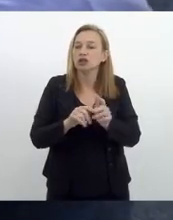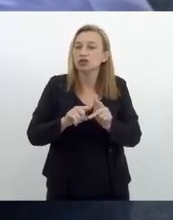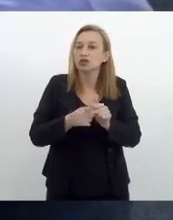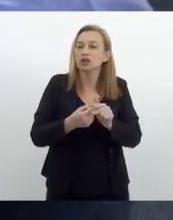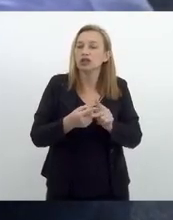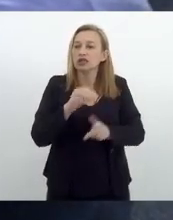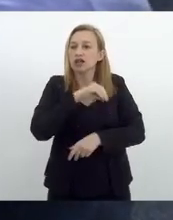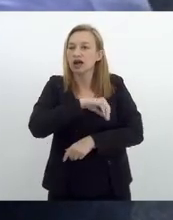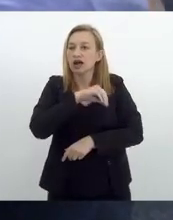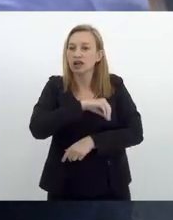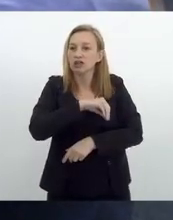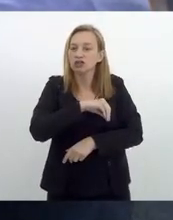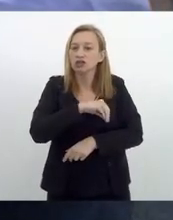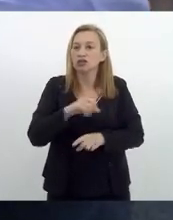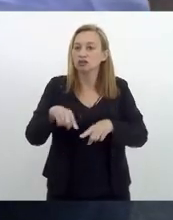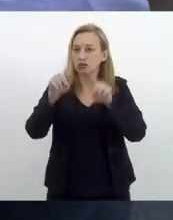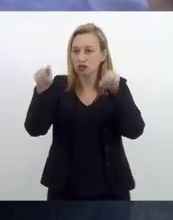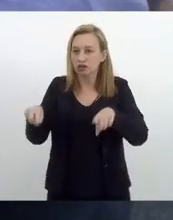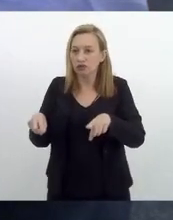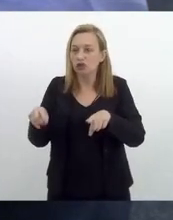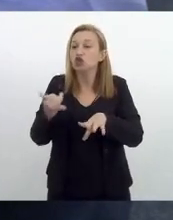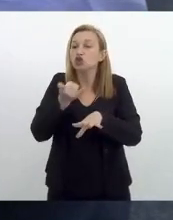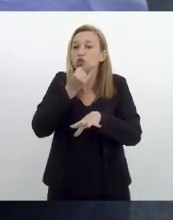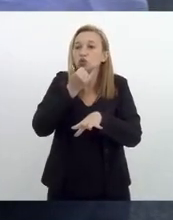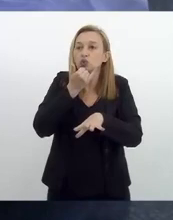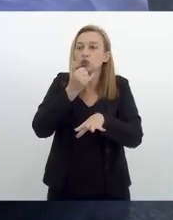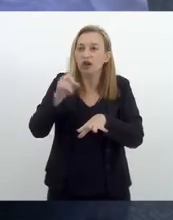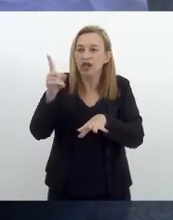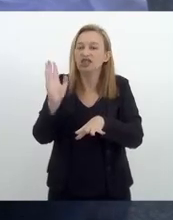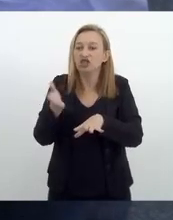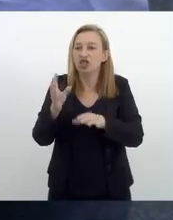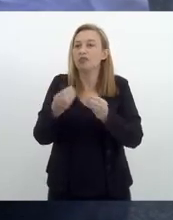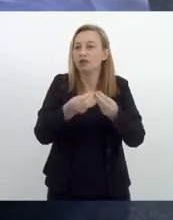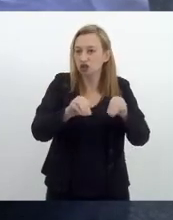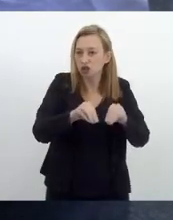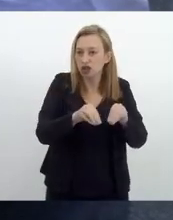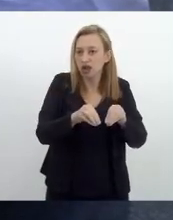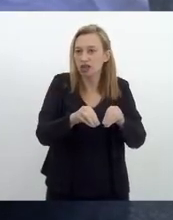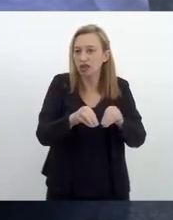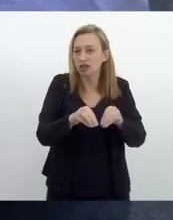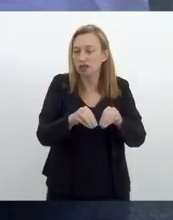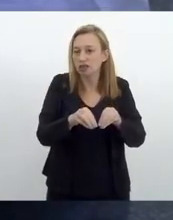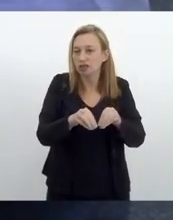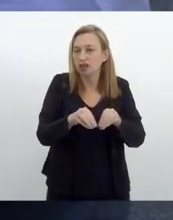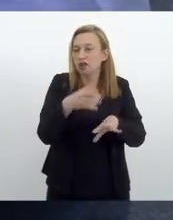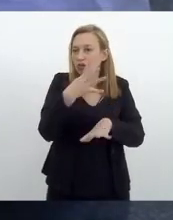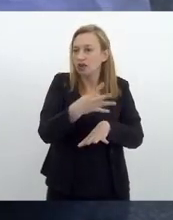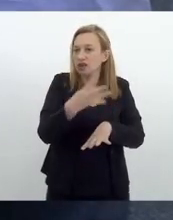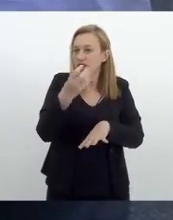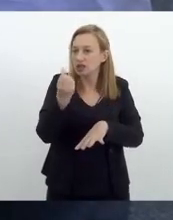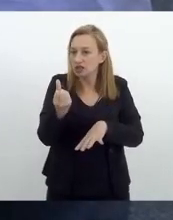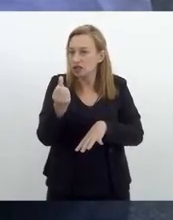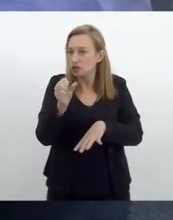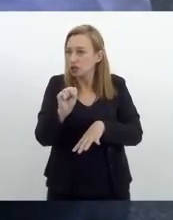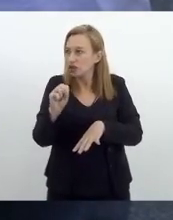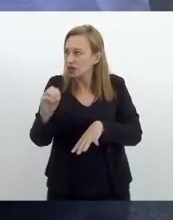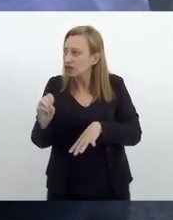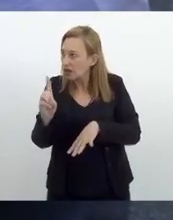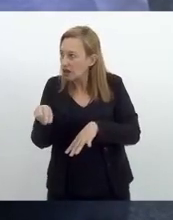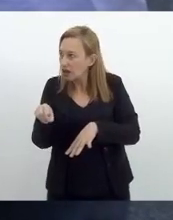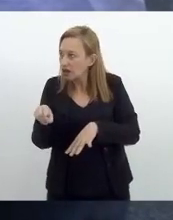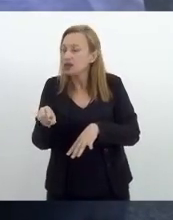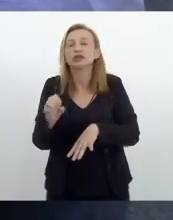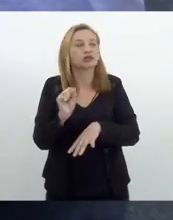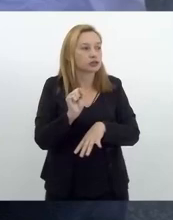servidores. Ah, não, desculpe, essa já foi prejudicada pela aprovação do 4680, não isso? Isso.